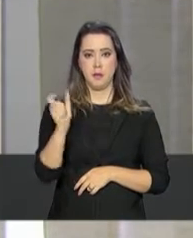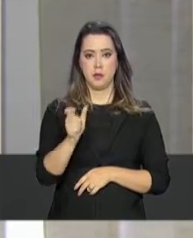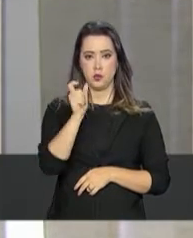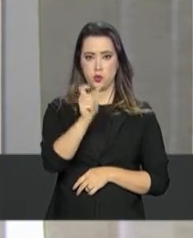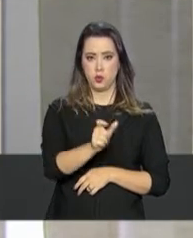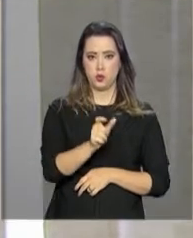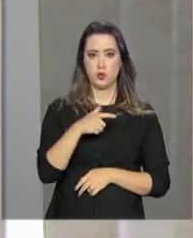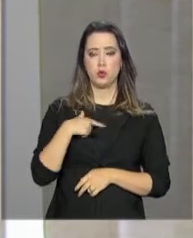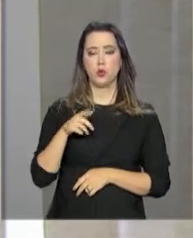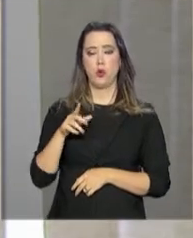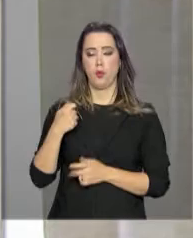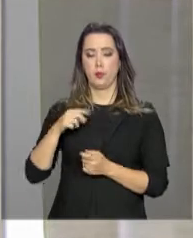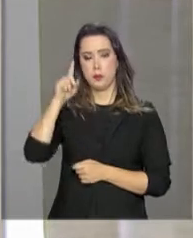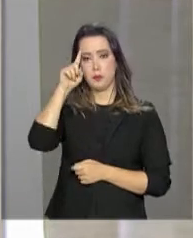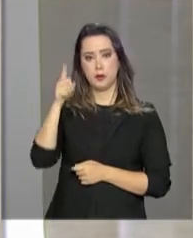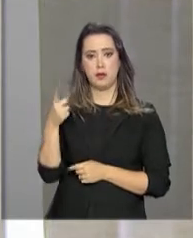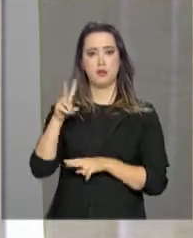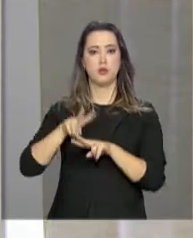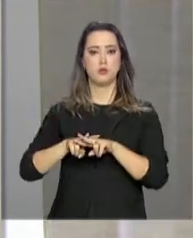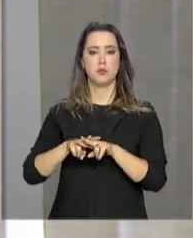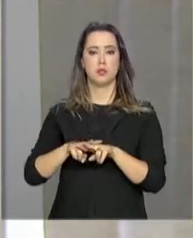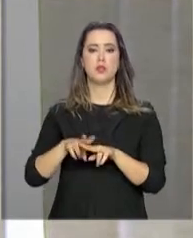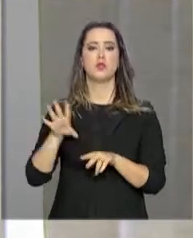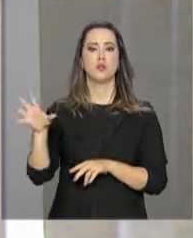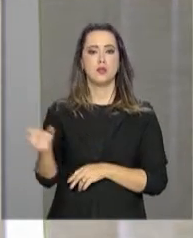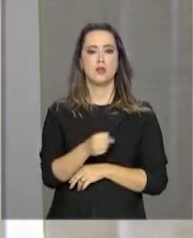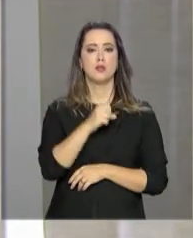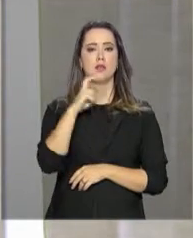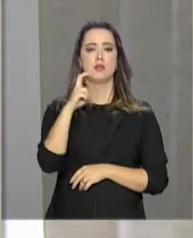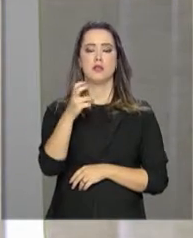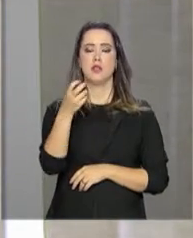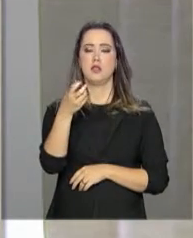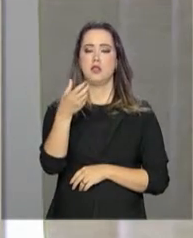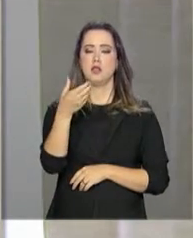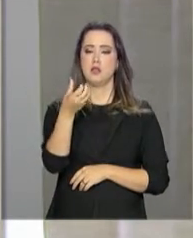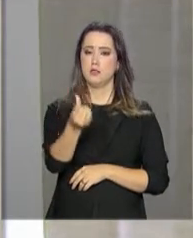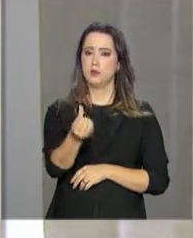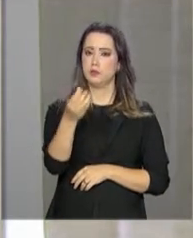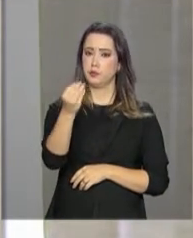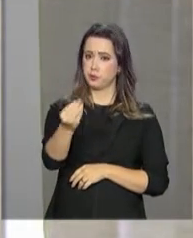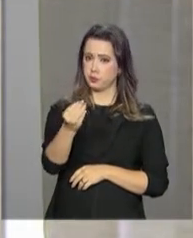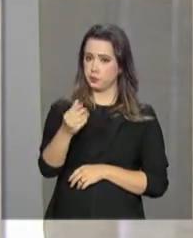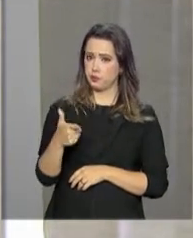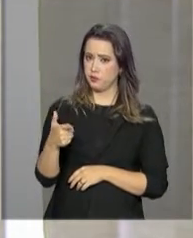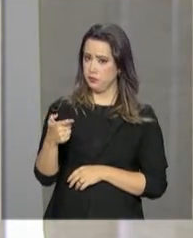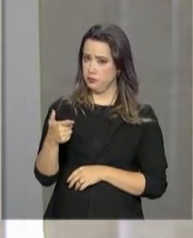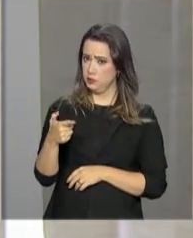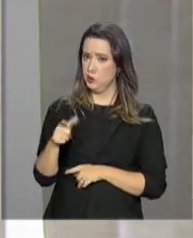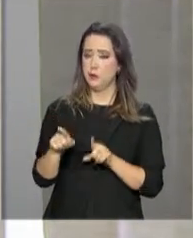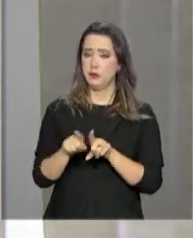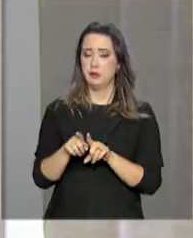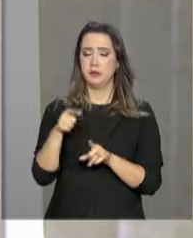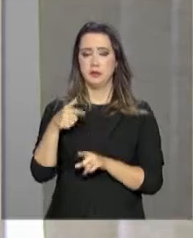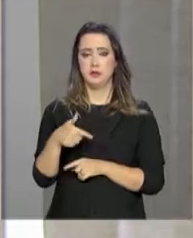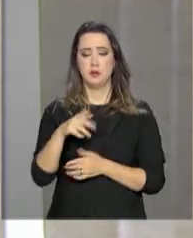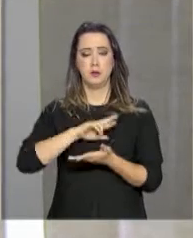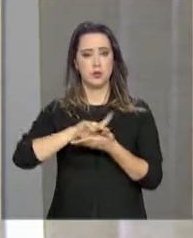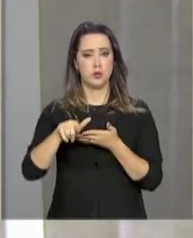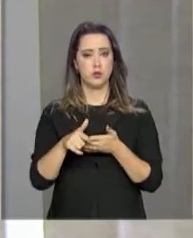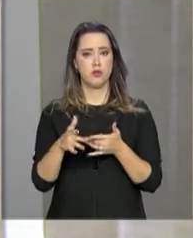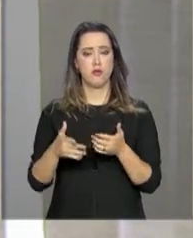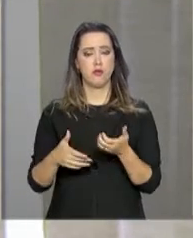prisão cautelar 550 armas curtas 284 armas longas 54 mil